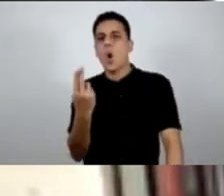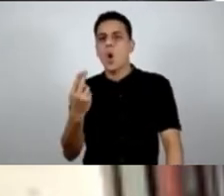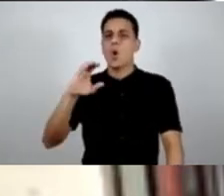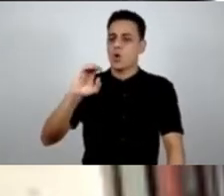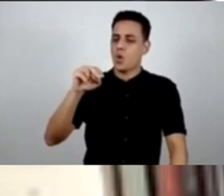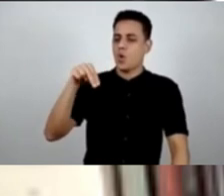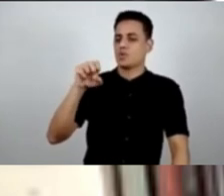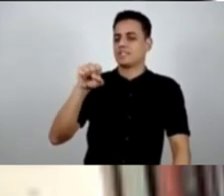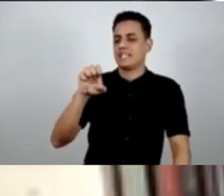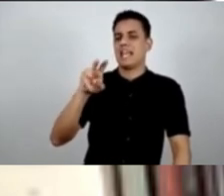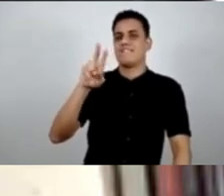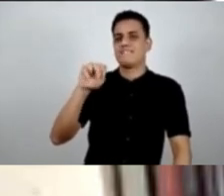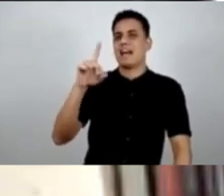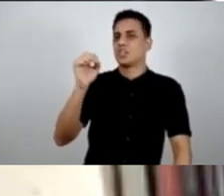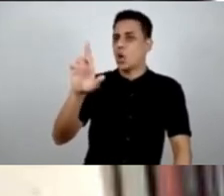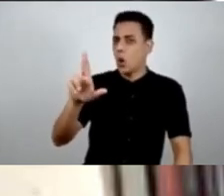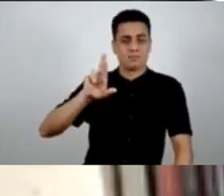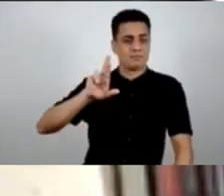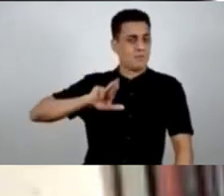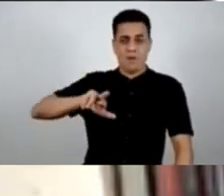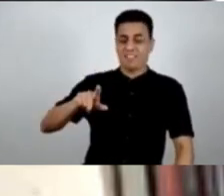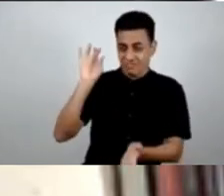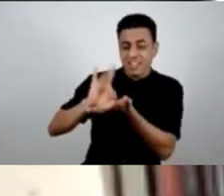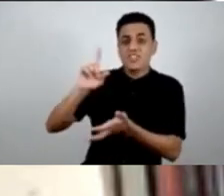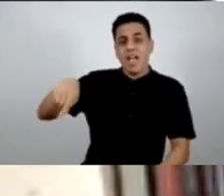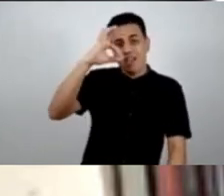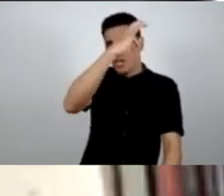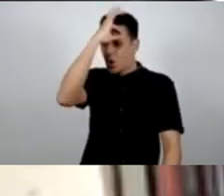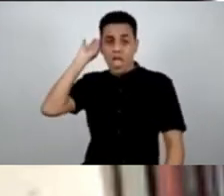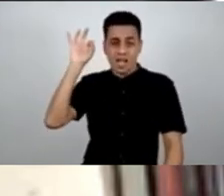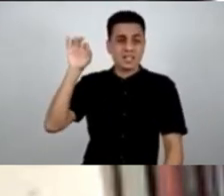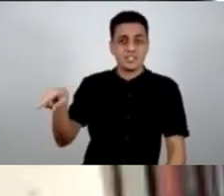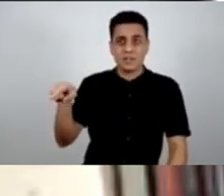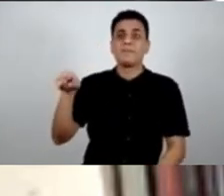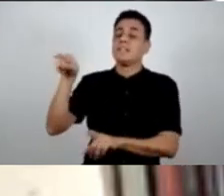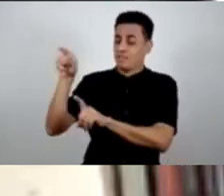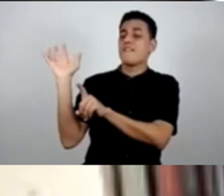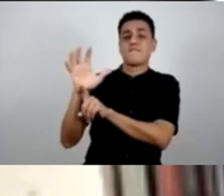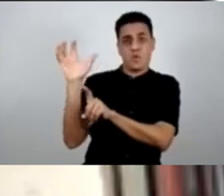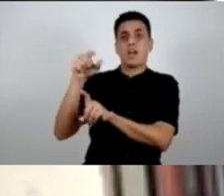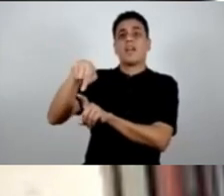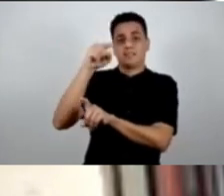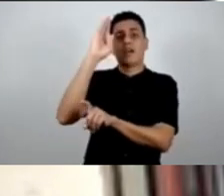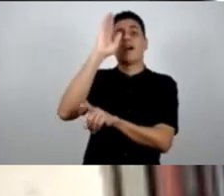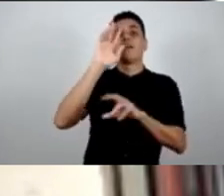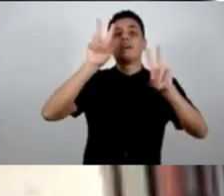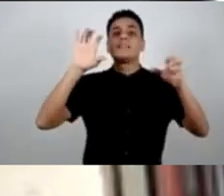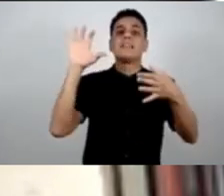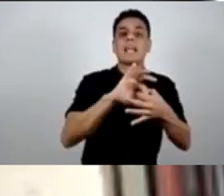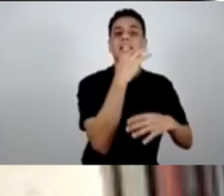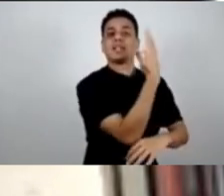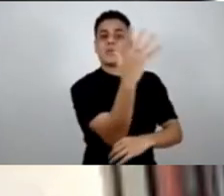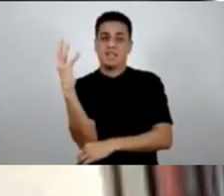eles são basicamente ignorantes. E isso impactou terrivelmente na área do meio ambiente. A imagem do Brasil é de um